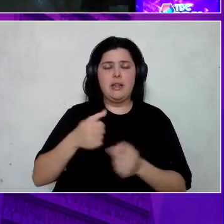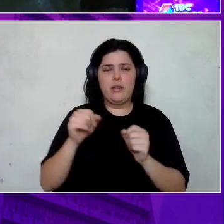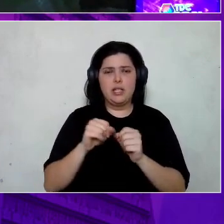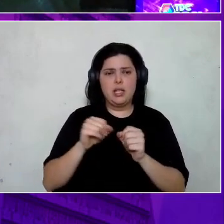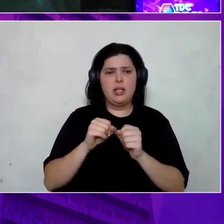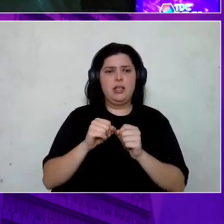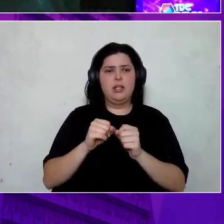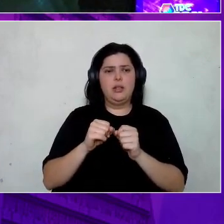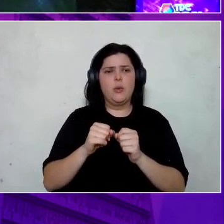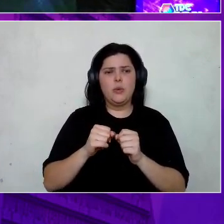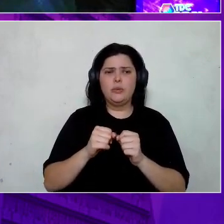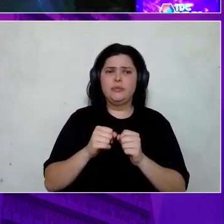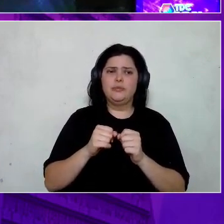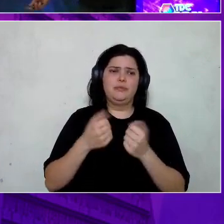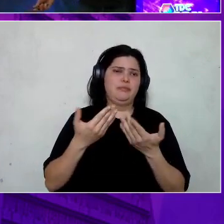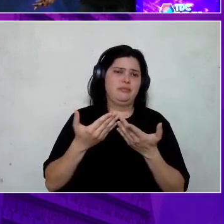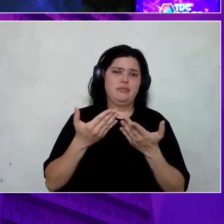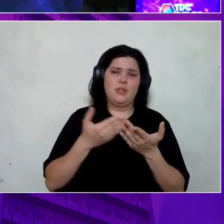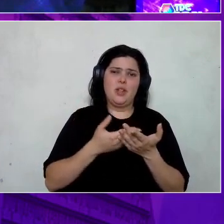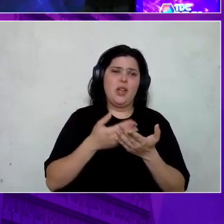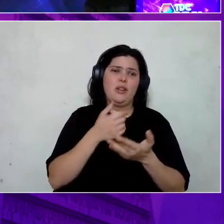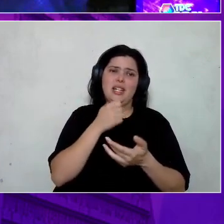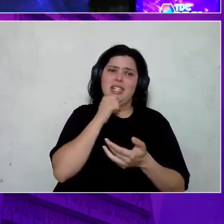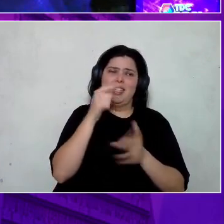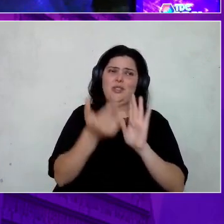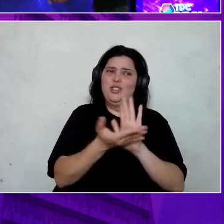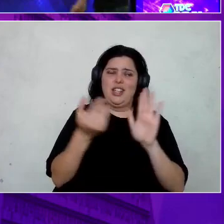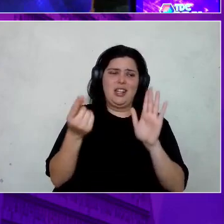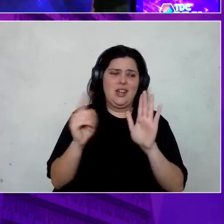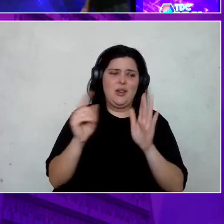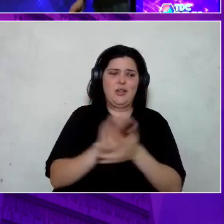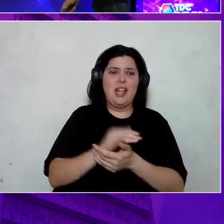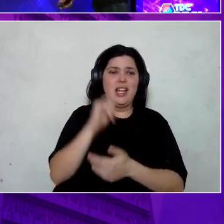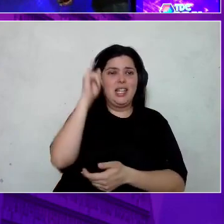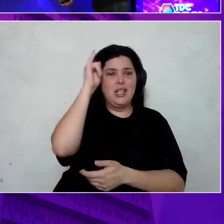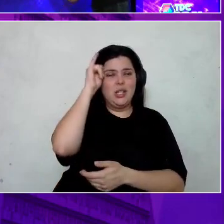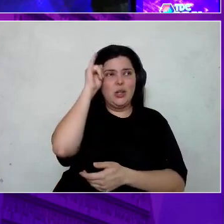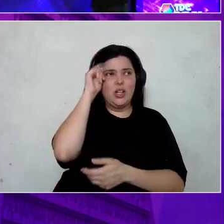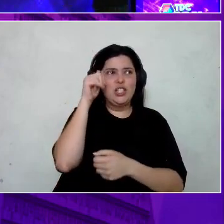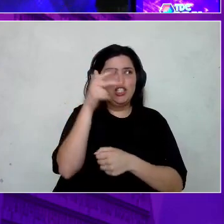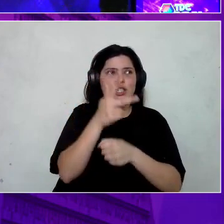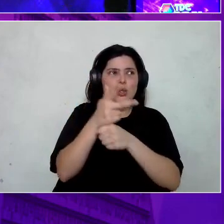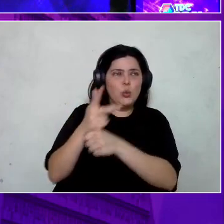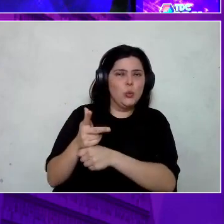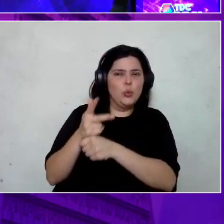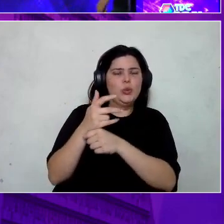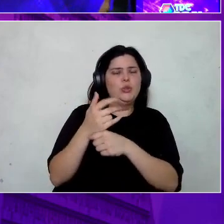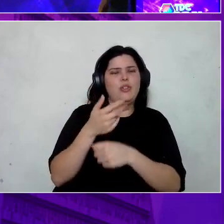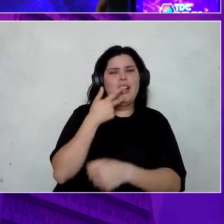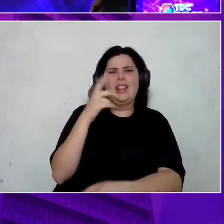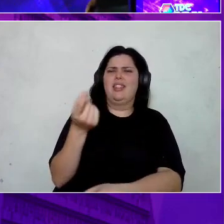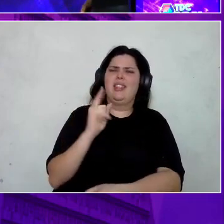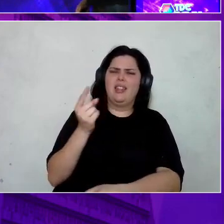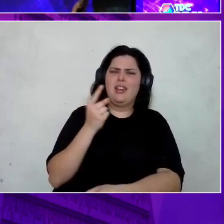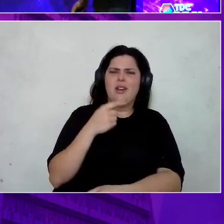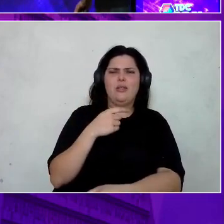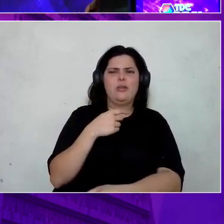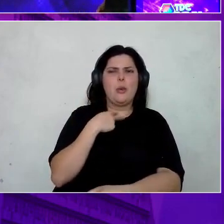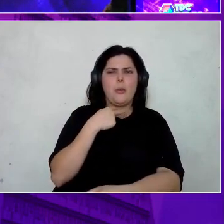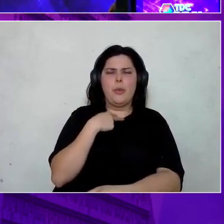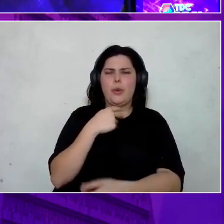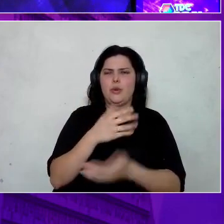confesso que eu não desinstalei, né? Era um Android Studio na época, e eu disse, não, pô, pelo amor de Deus, não dá não para desinstalar isso aí